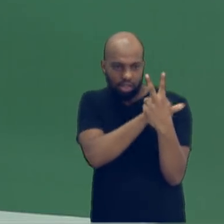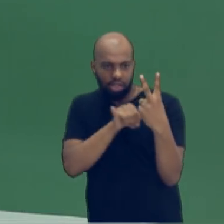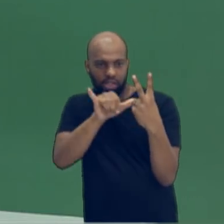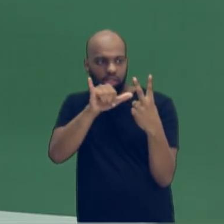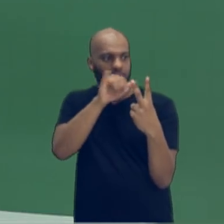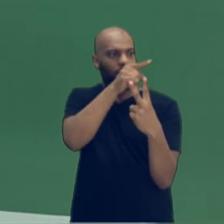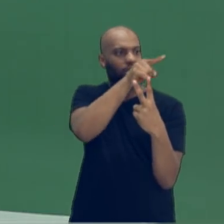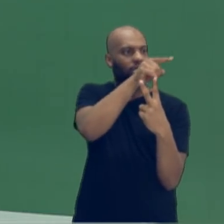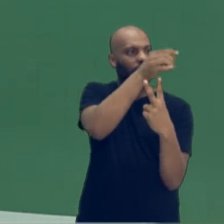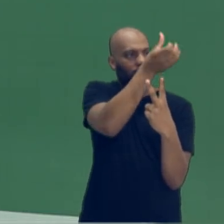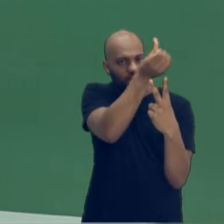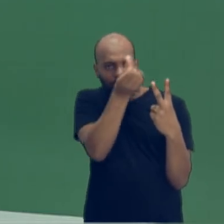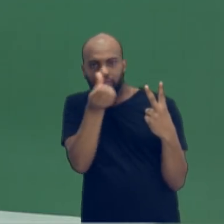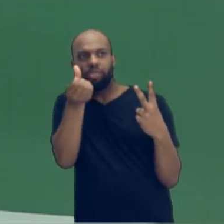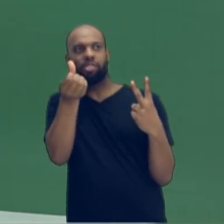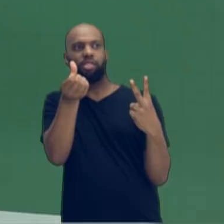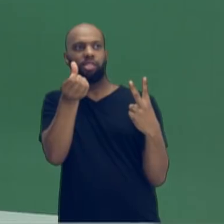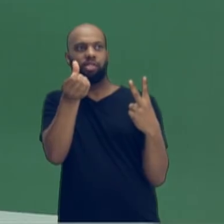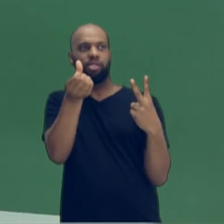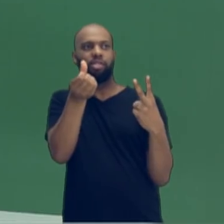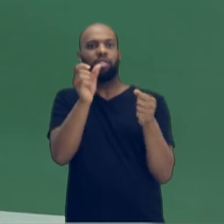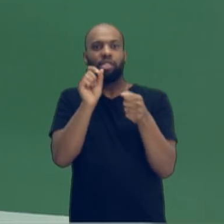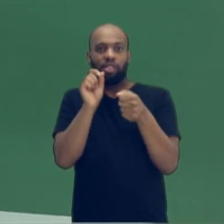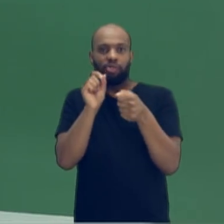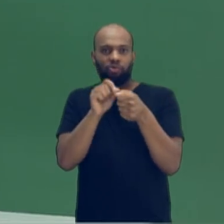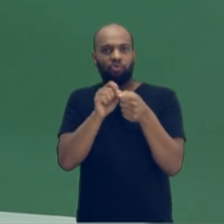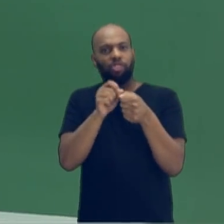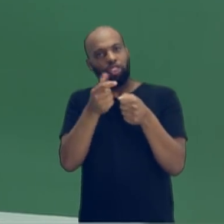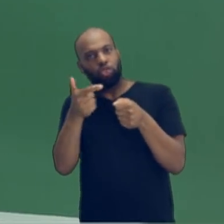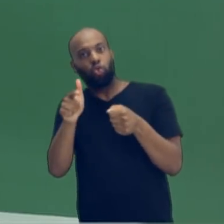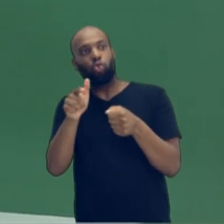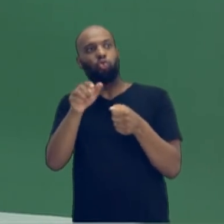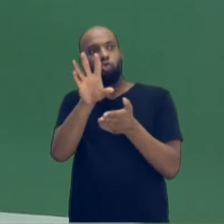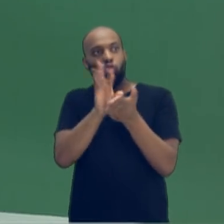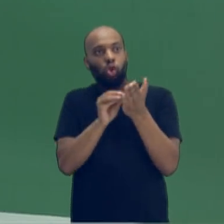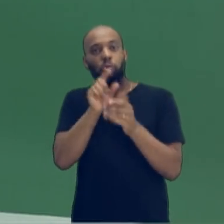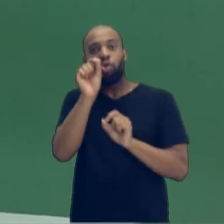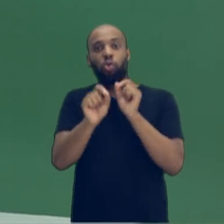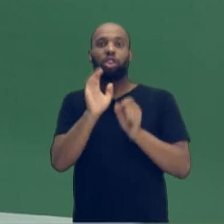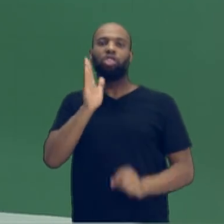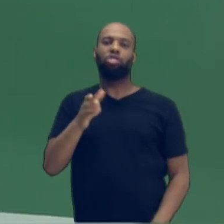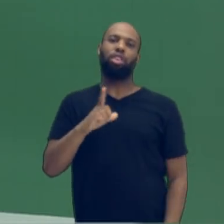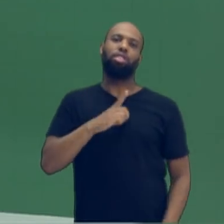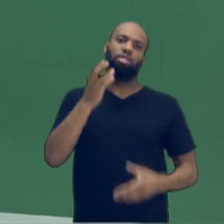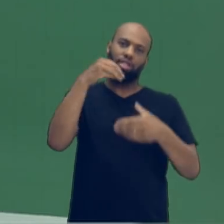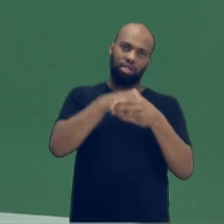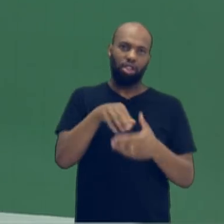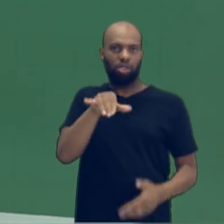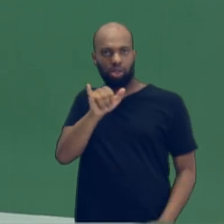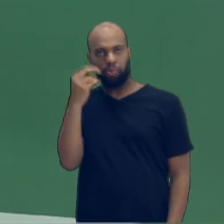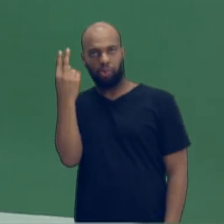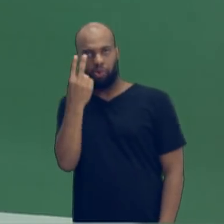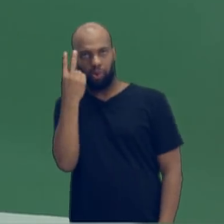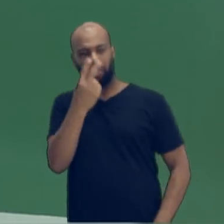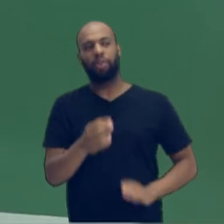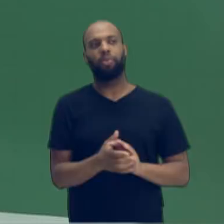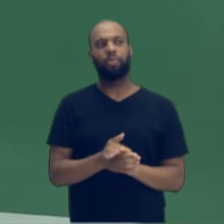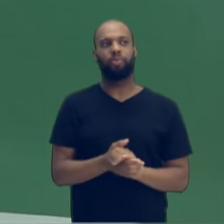à sexta potência, vezes o y elevado ao quadrado, que já era um termo que estava ali dentro.